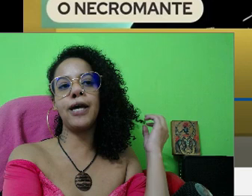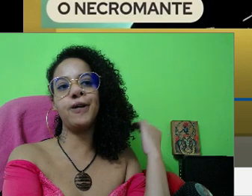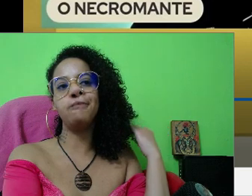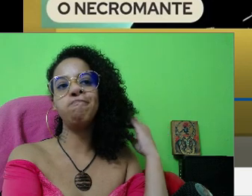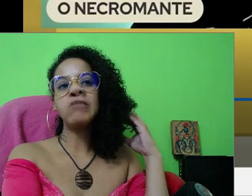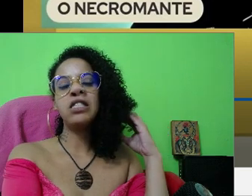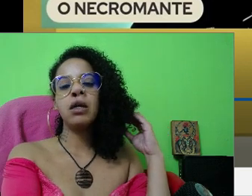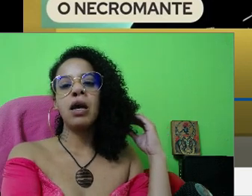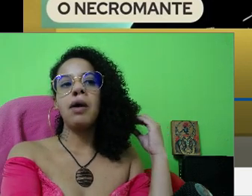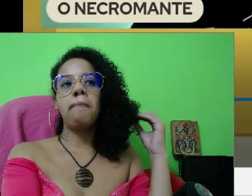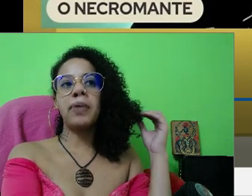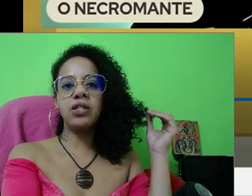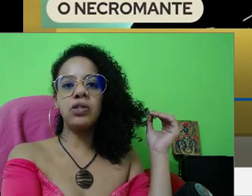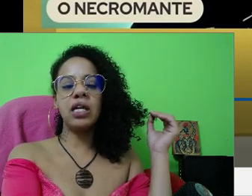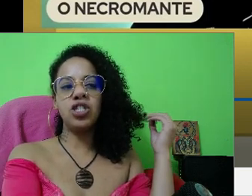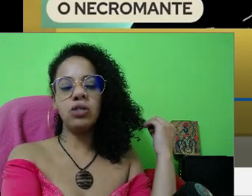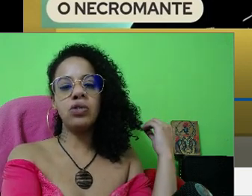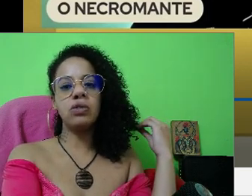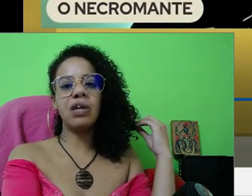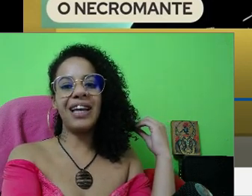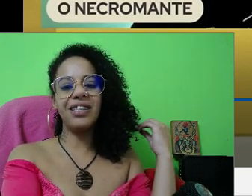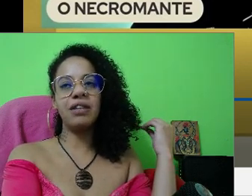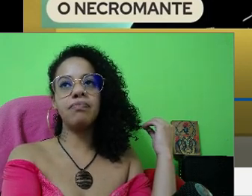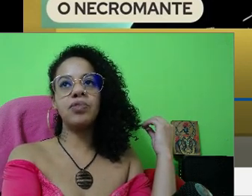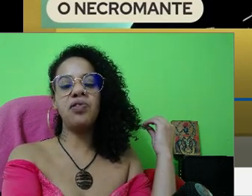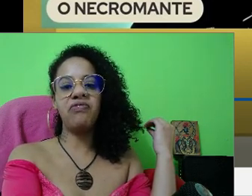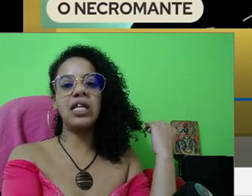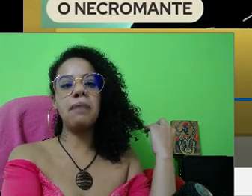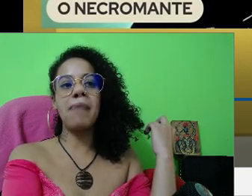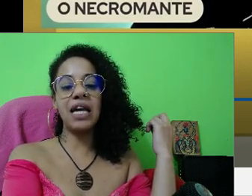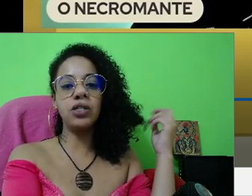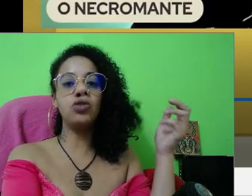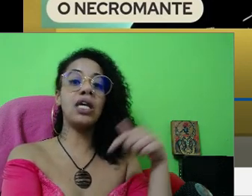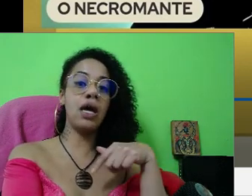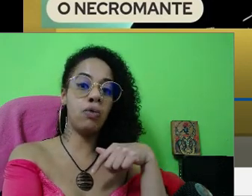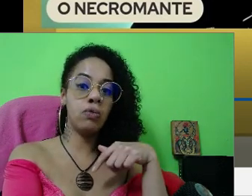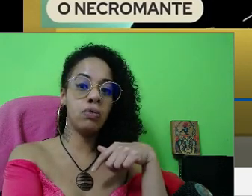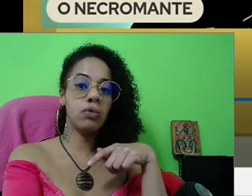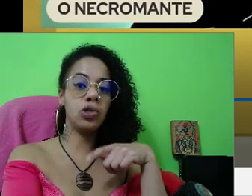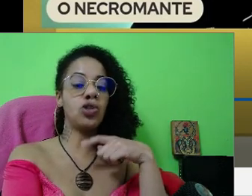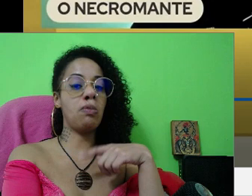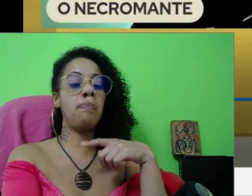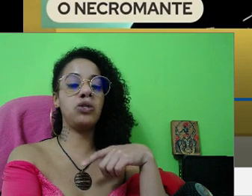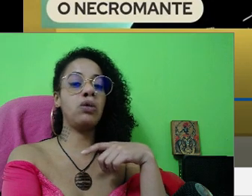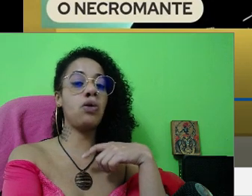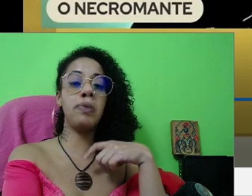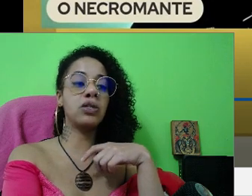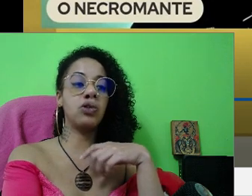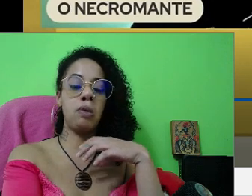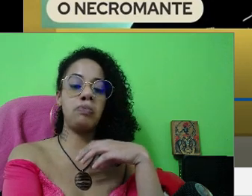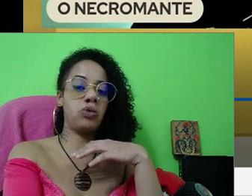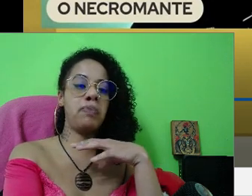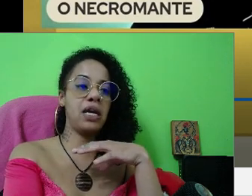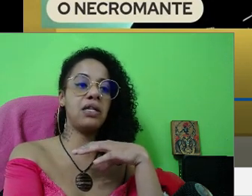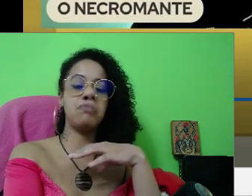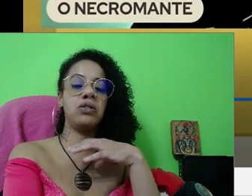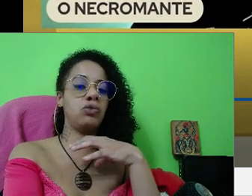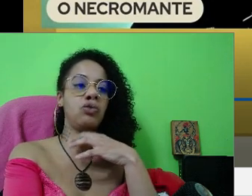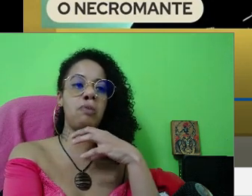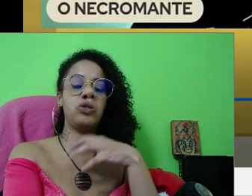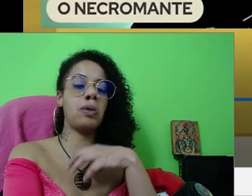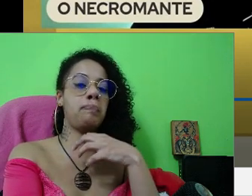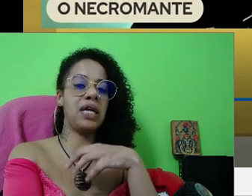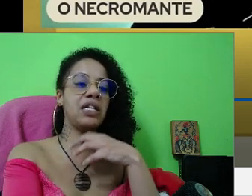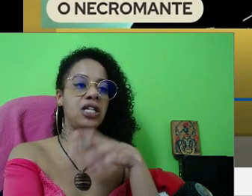porque Preto retintos ainda se fodem mais do que eu que sou uma pessoa não branca sou uma pessoa preta